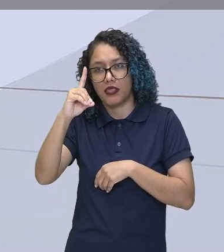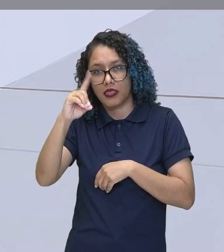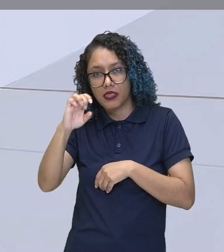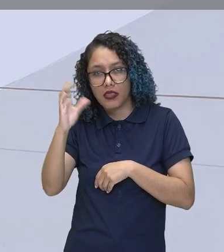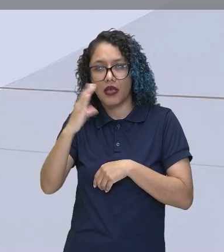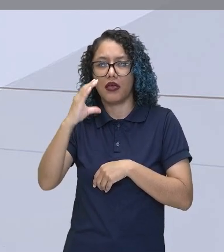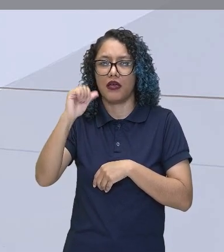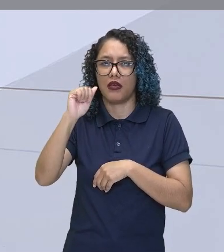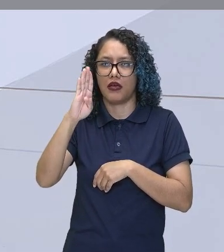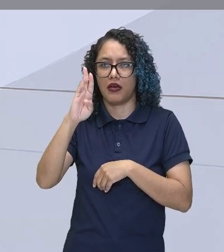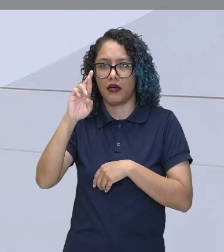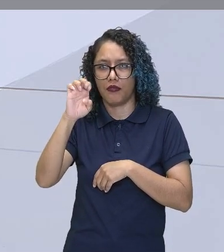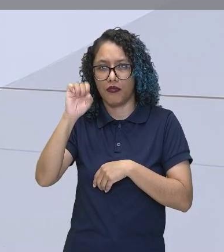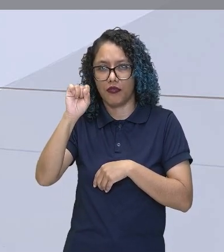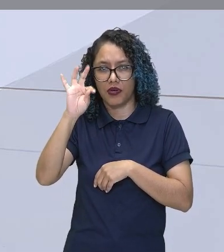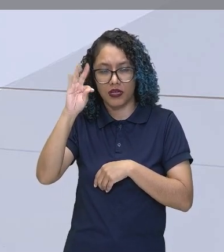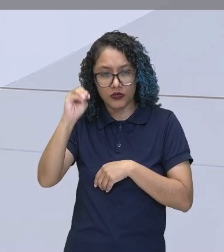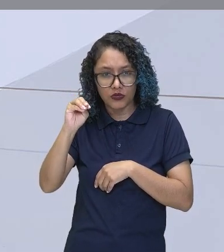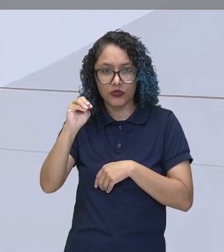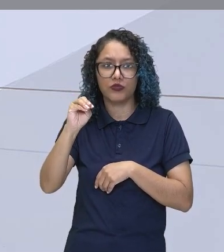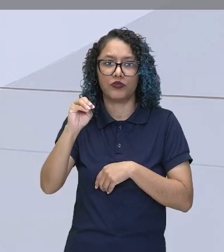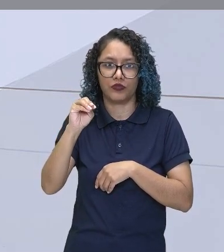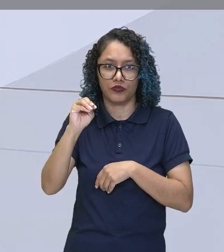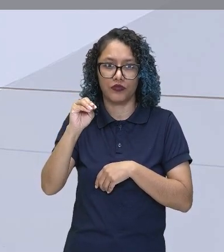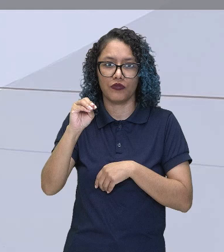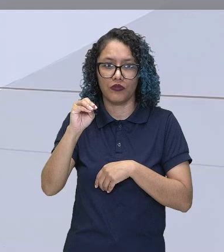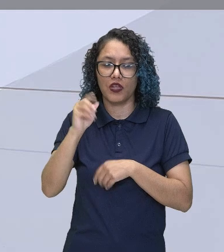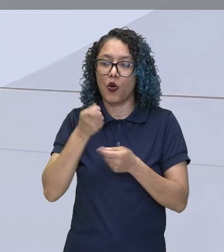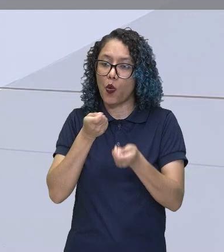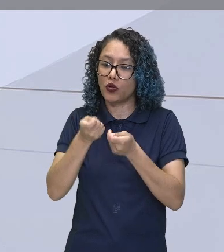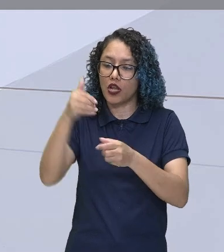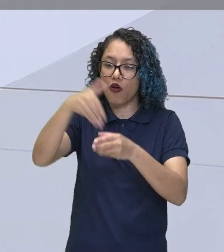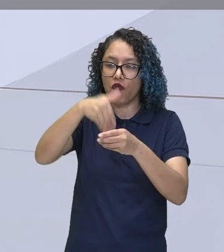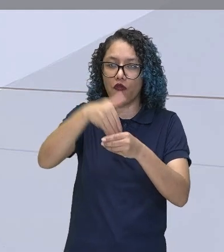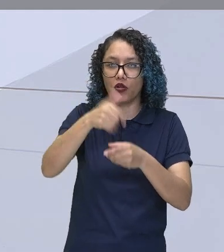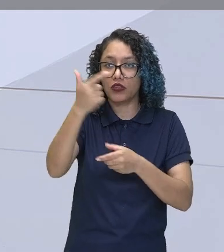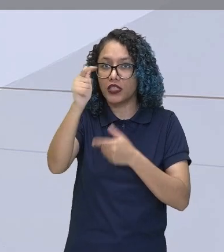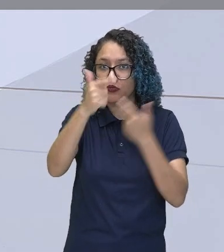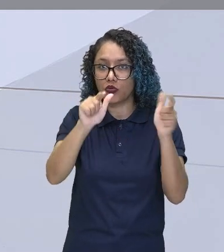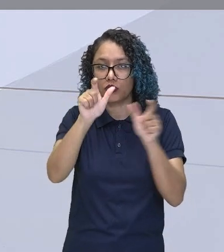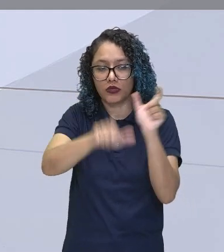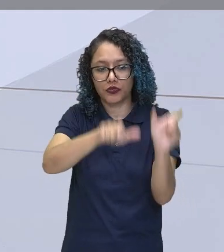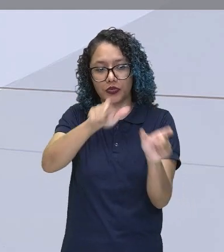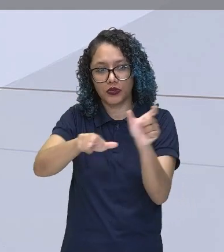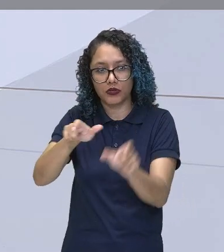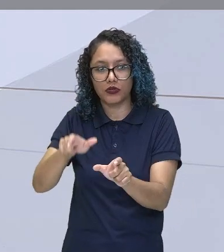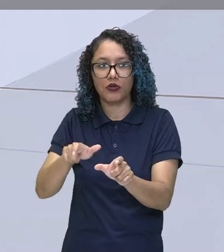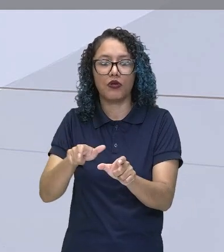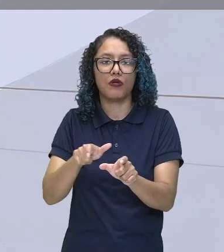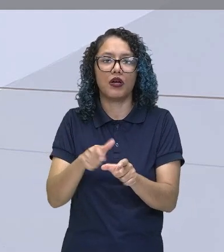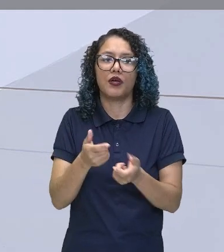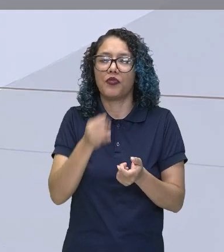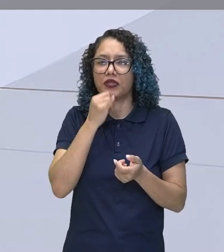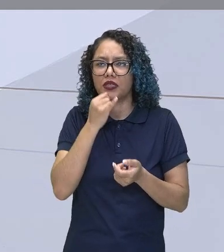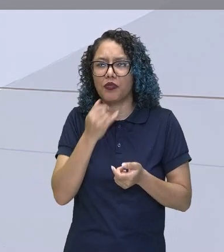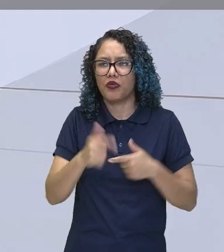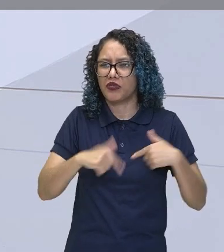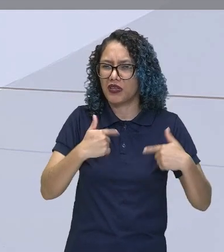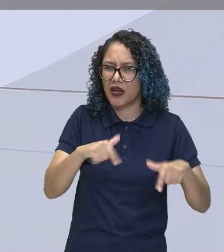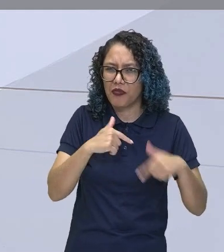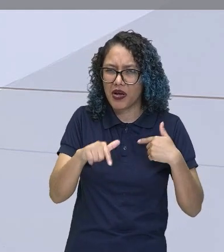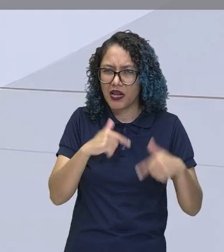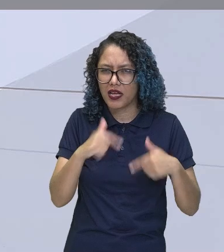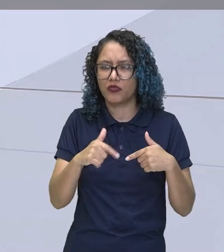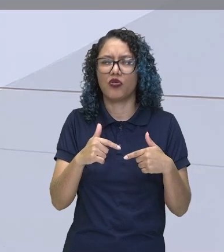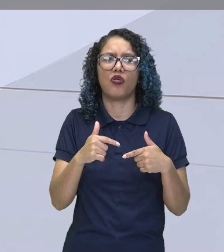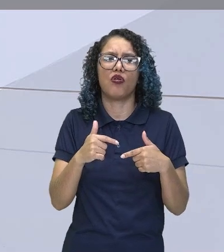ele queria aqueles votos que ele tinha na mão, aquelas pessoas que viviam ali com eles, os funcionários, os empregados, né, os apadrinhados